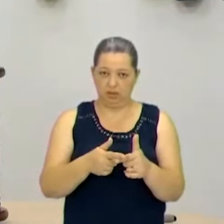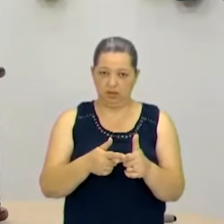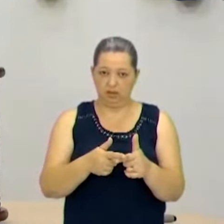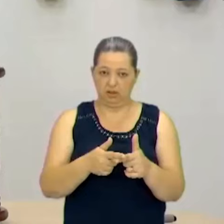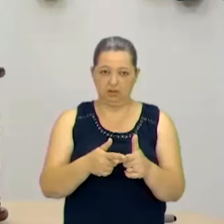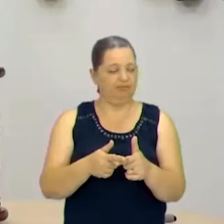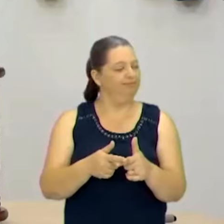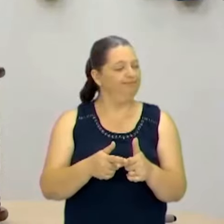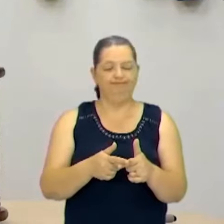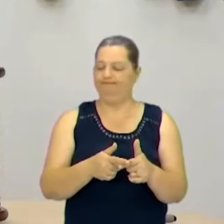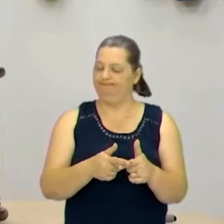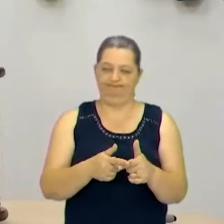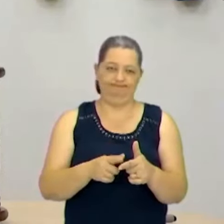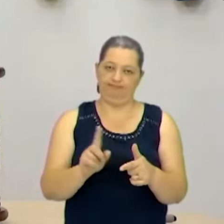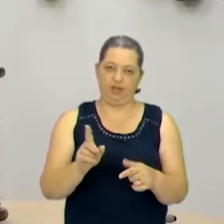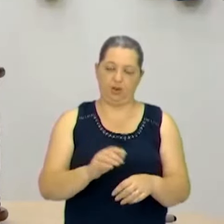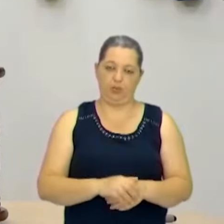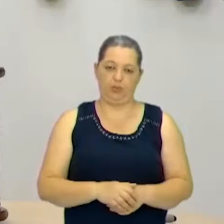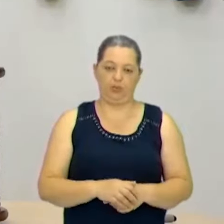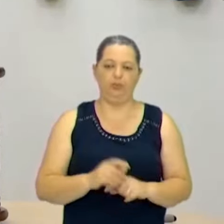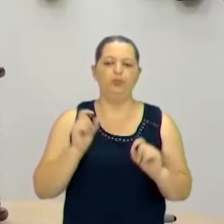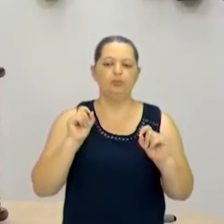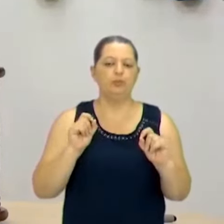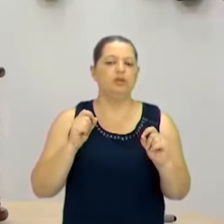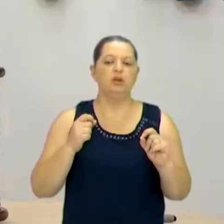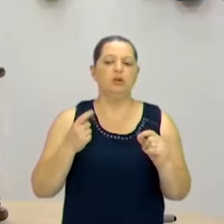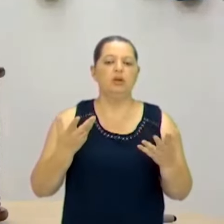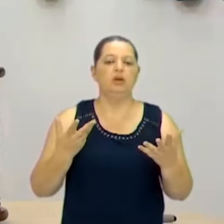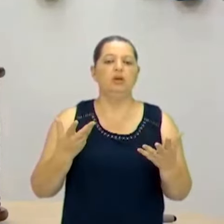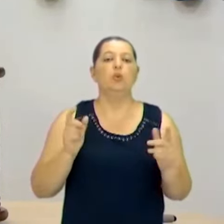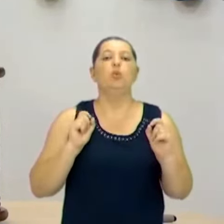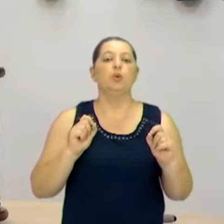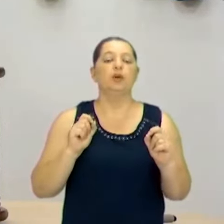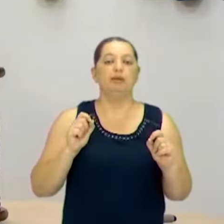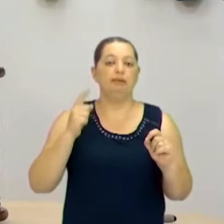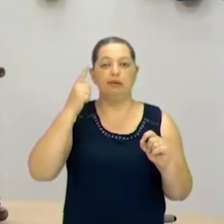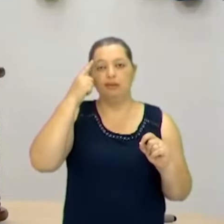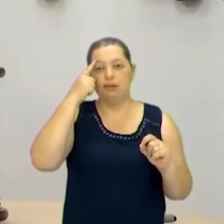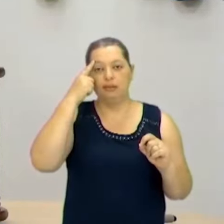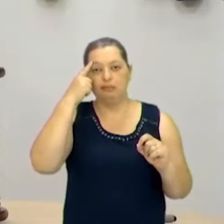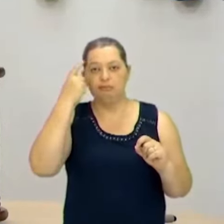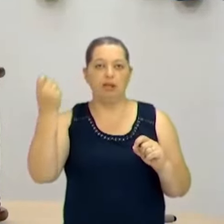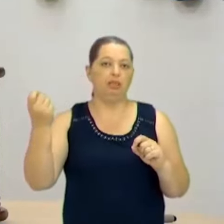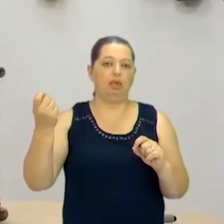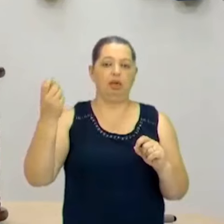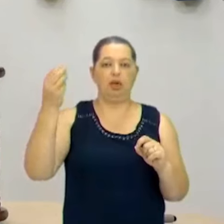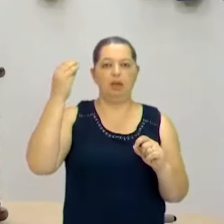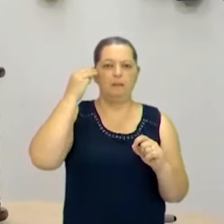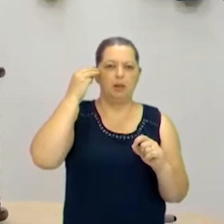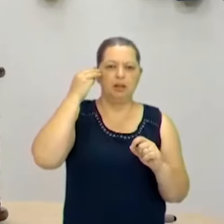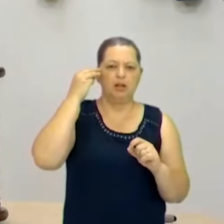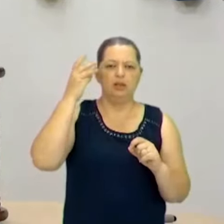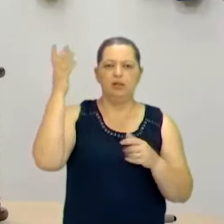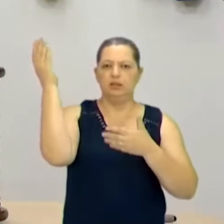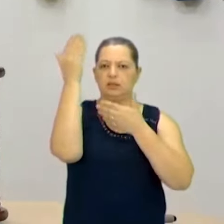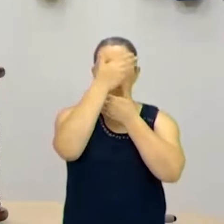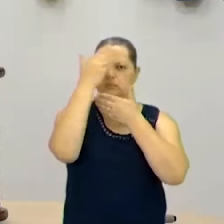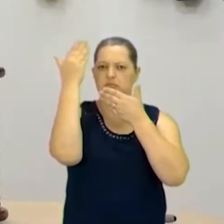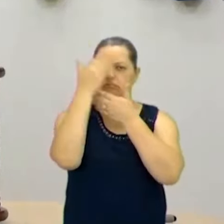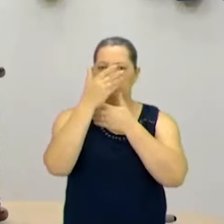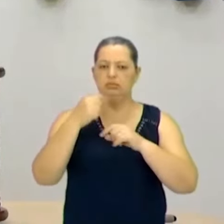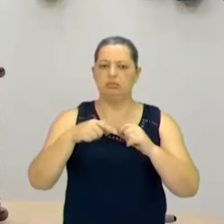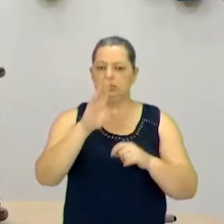Não. Então a gente vai pensar que o que sustenta a mentalidade terrorista é essa